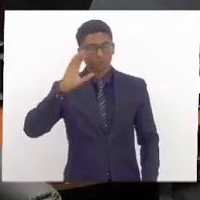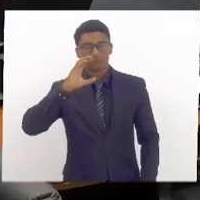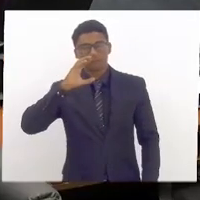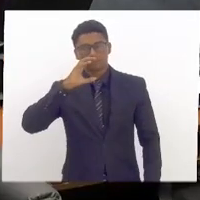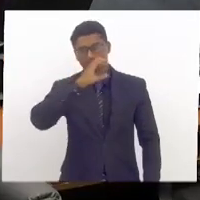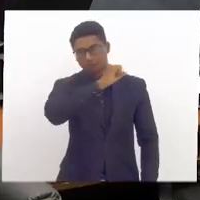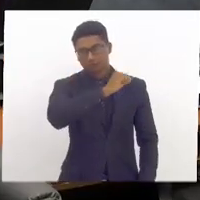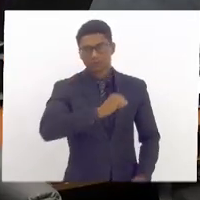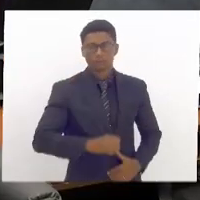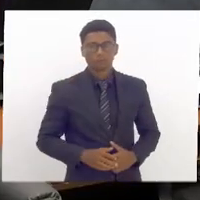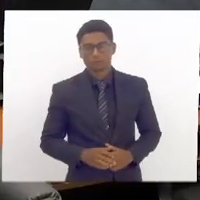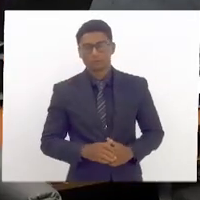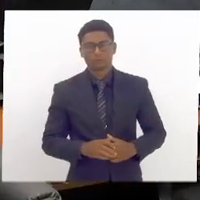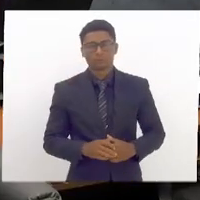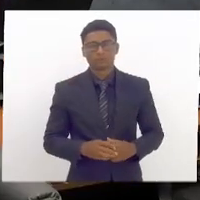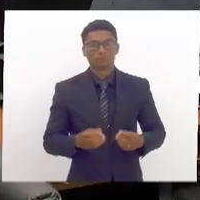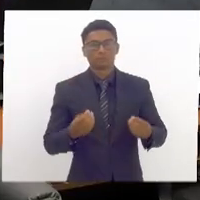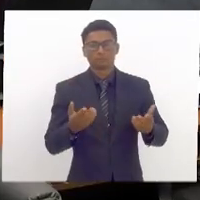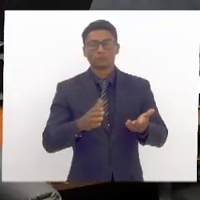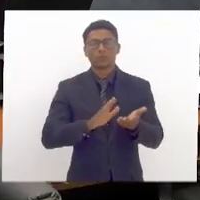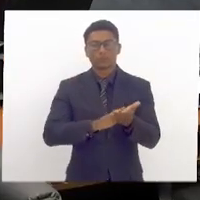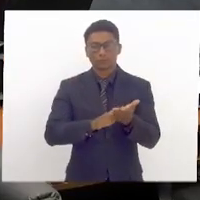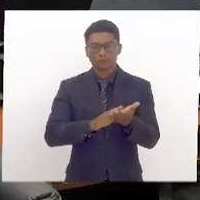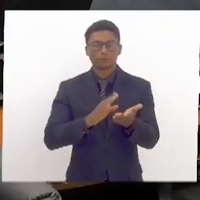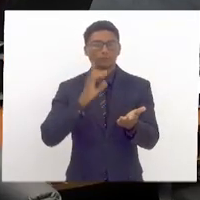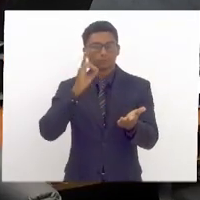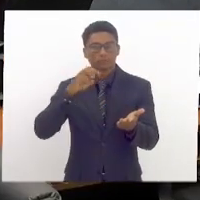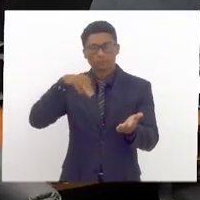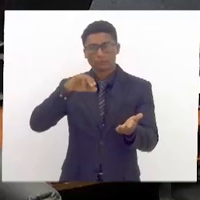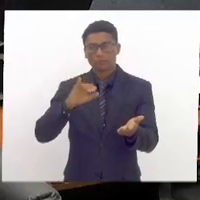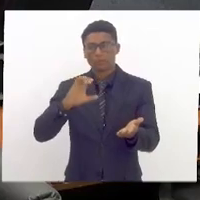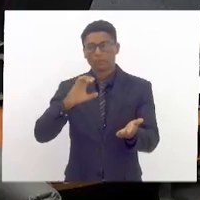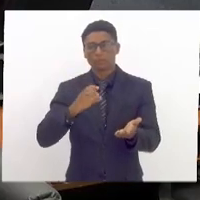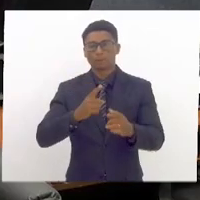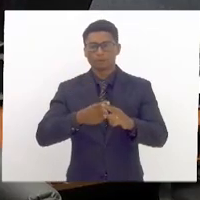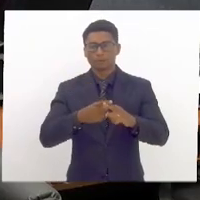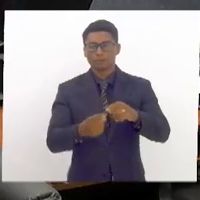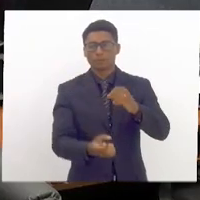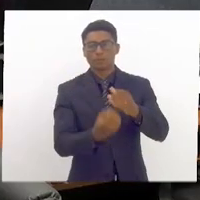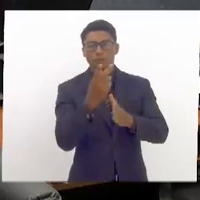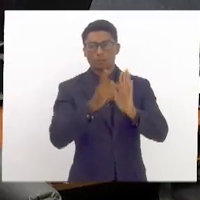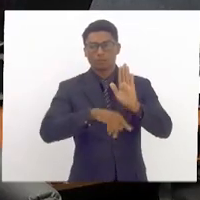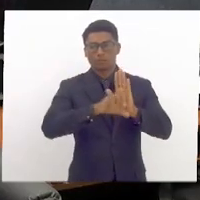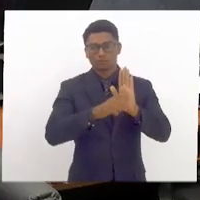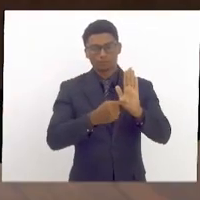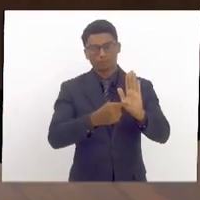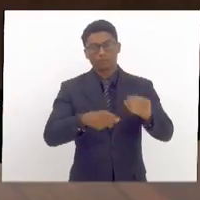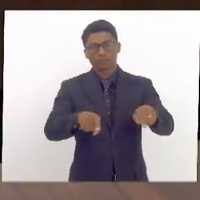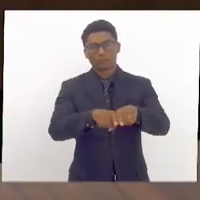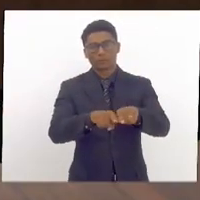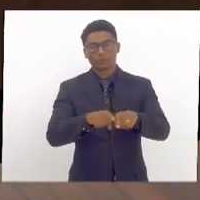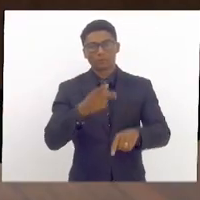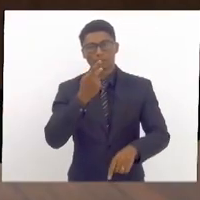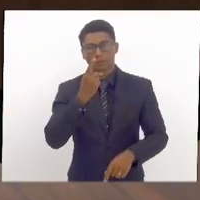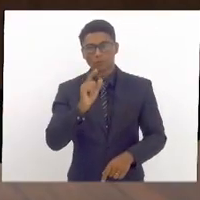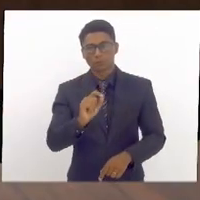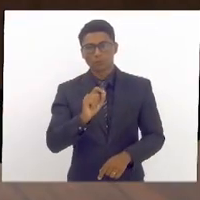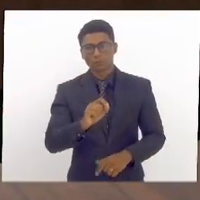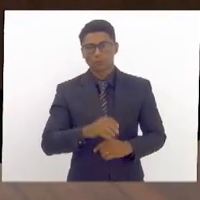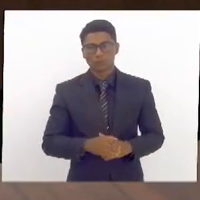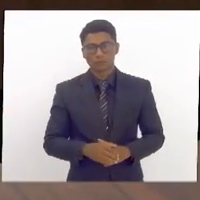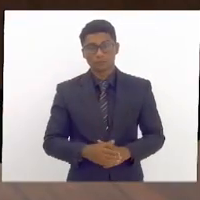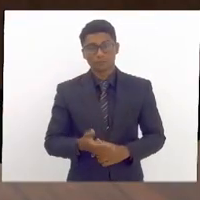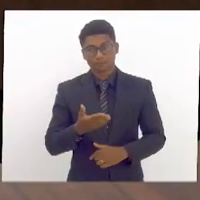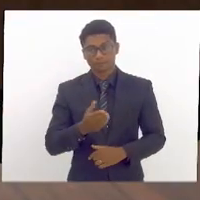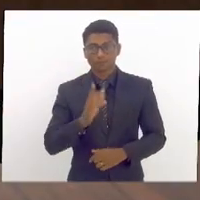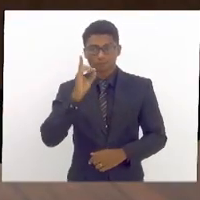brevemente, não apenas para elogiar a iniciativa do deputado Carlos Mink, como também para ressaltar que há um esforço do deputado Carlos